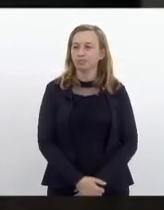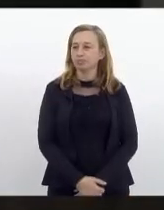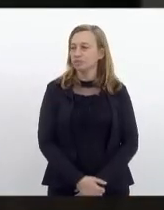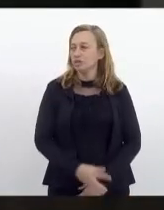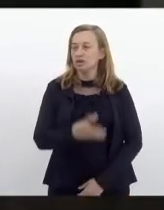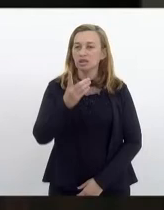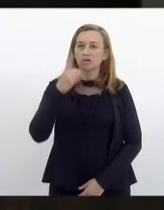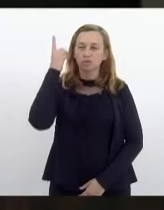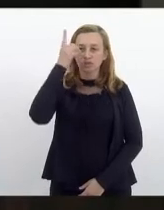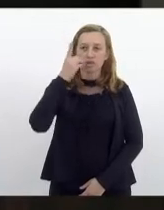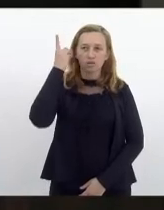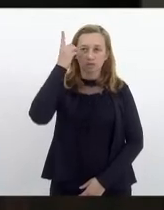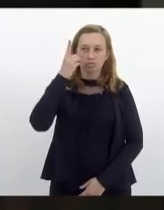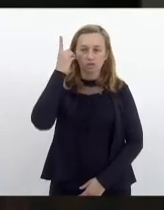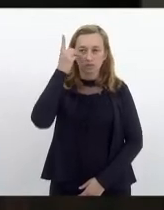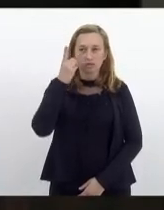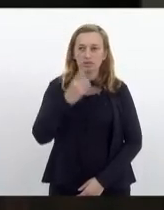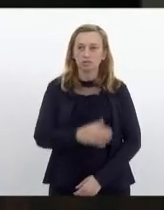Deputado